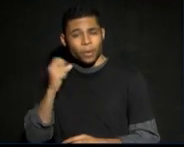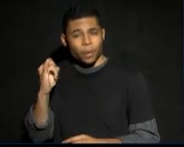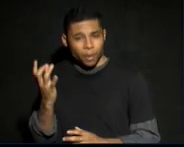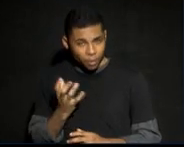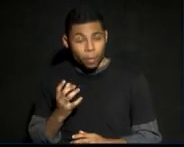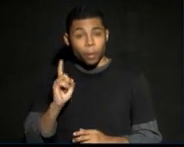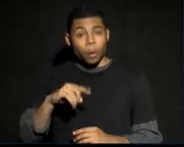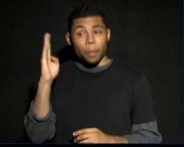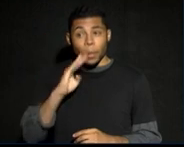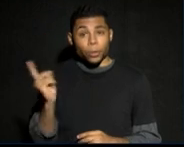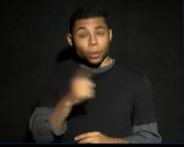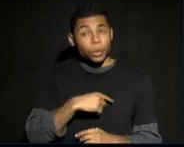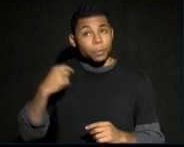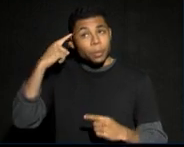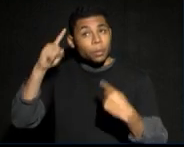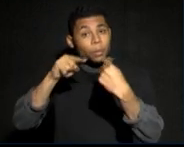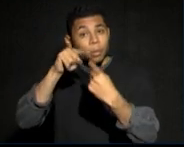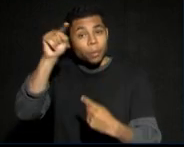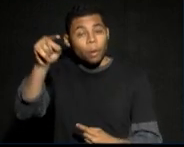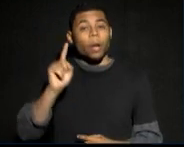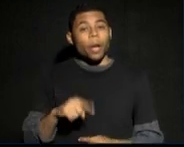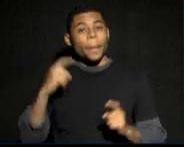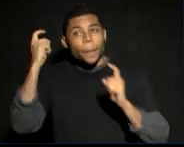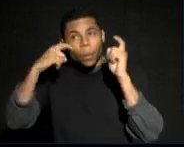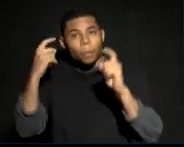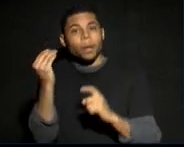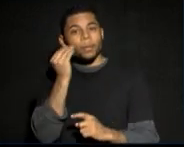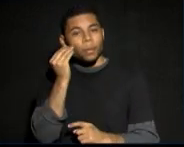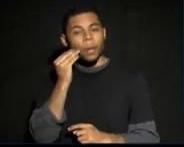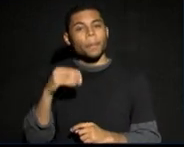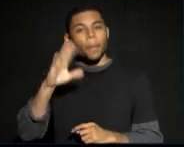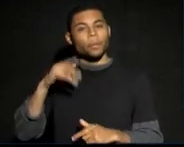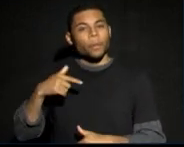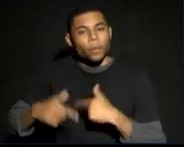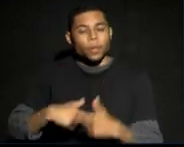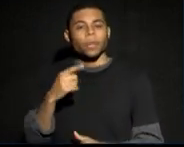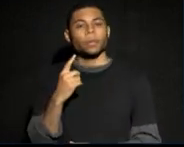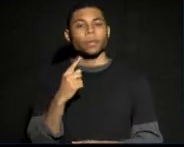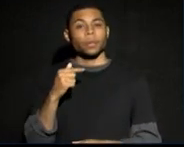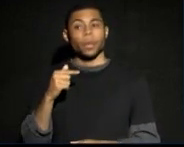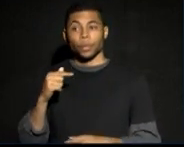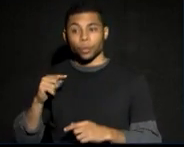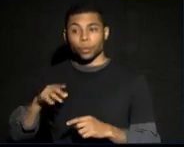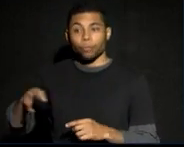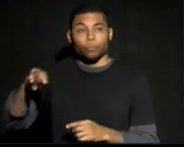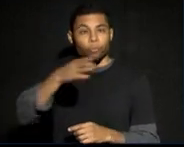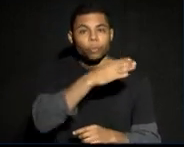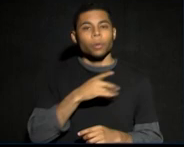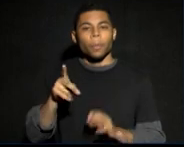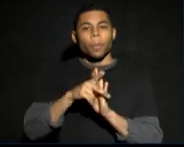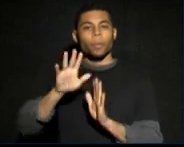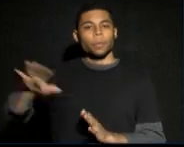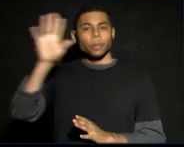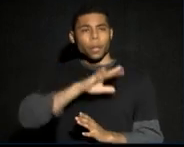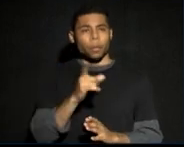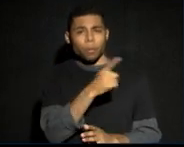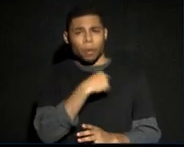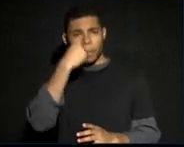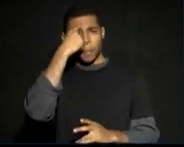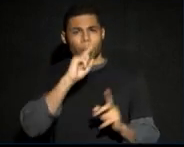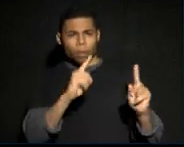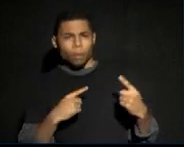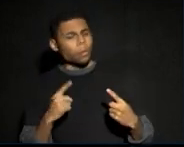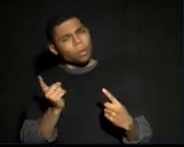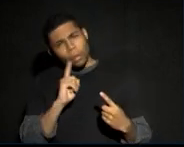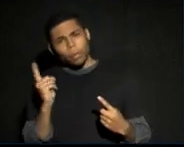que eu quero é o Brasil que a gente tem que ter pra frente pouco preocupado de fazer uma operação 17.000 no estado entre as politicamente adversário